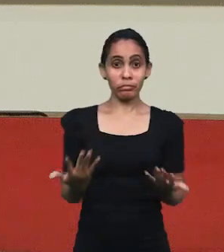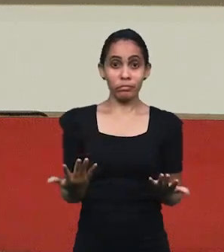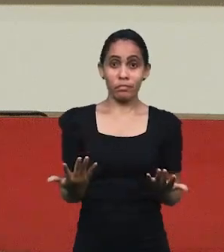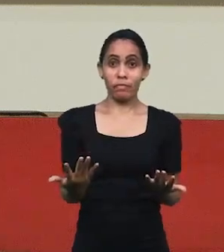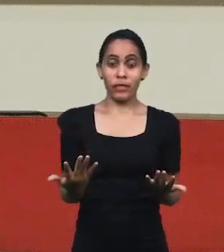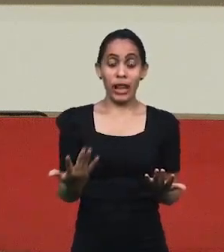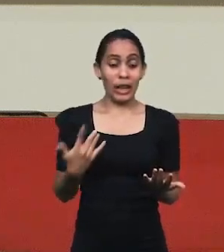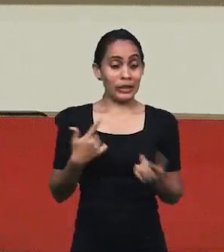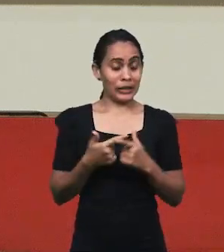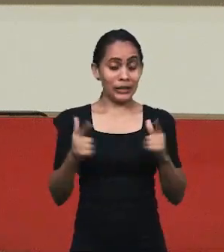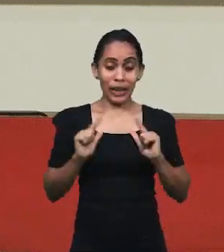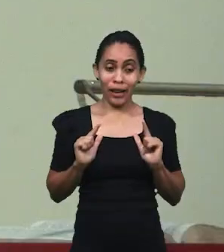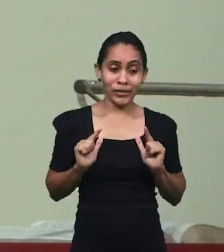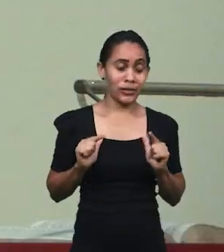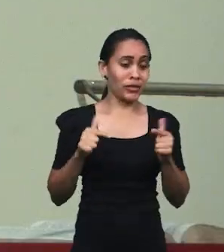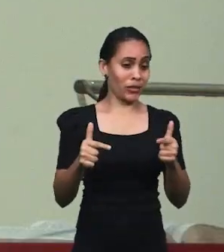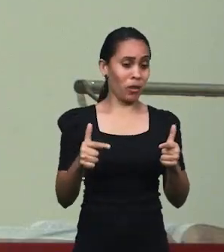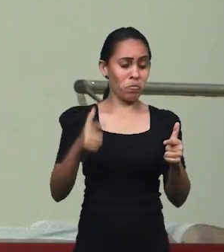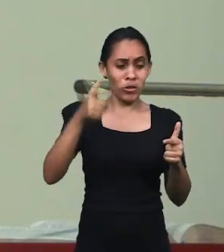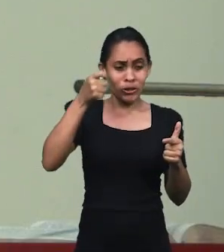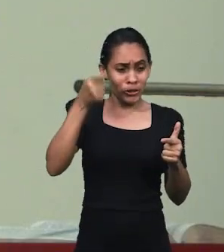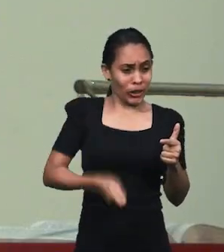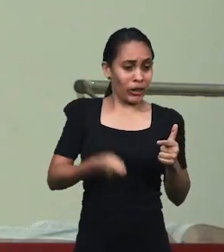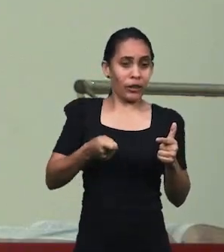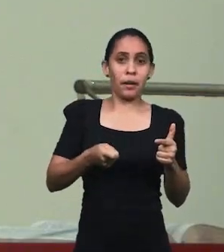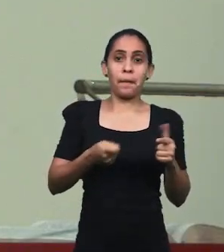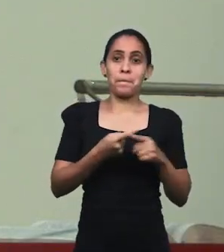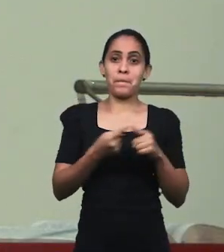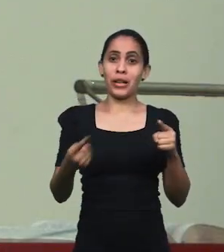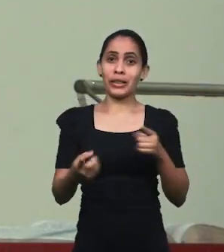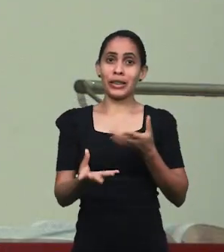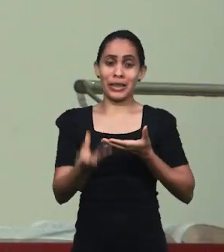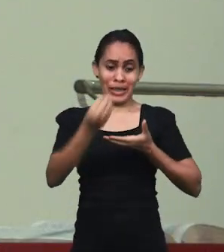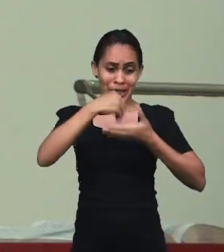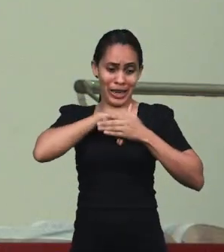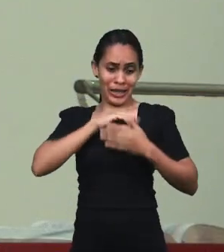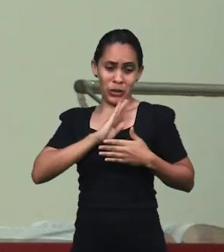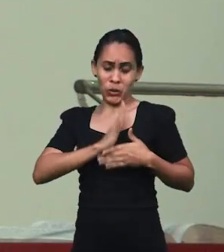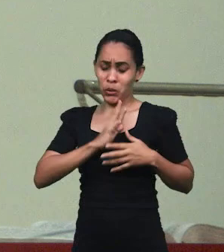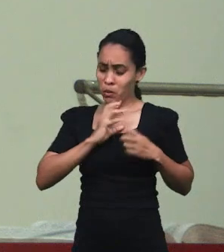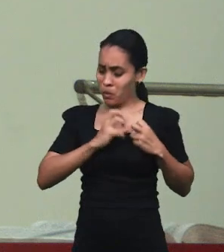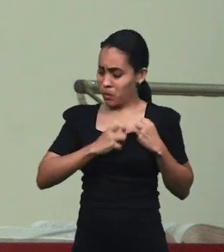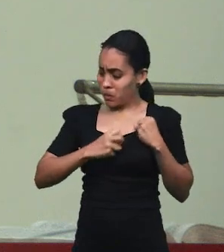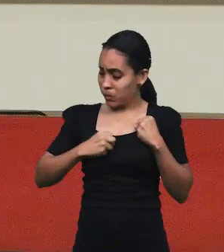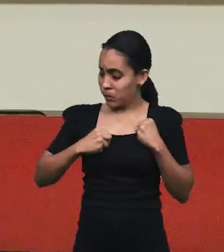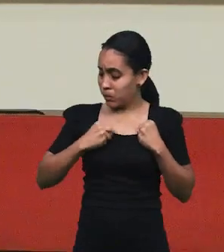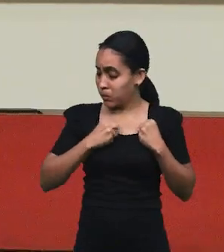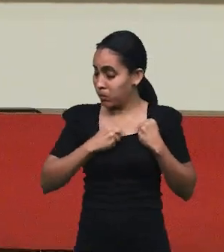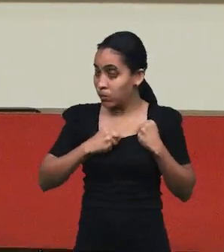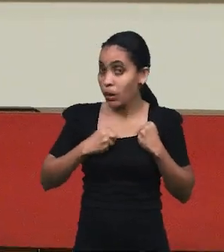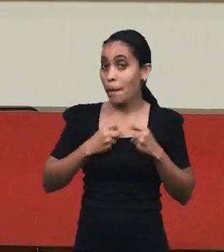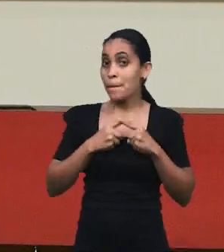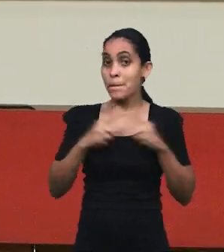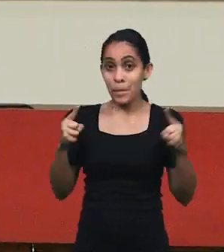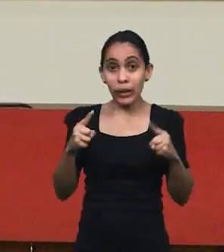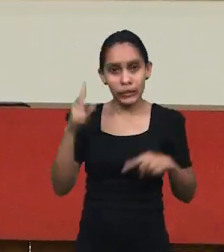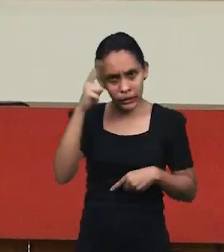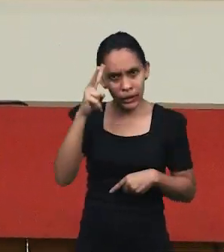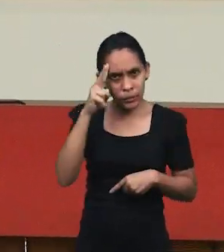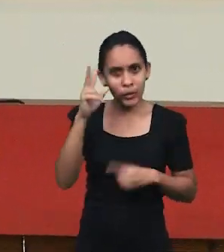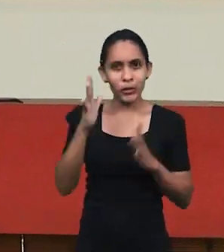situações que a profissão vai vos obrigar a fazer. E às vezes aqui dentro da casa de vocês começa a ter um problema. Mas